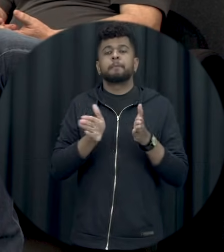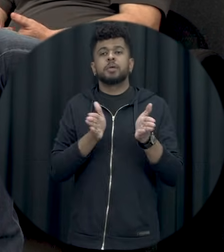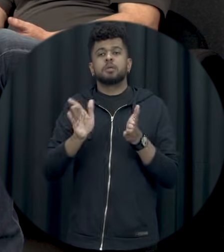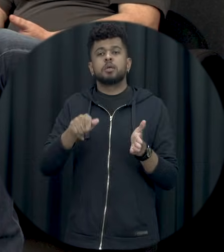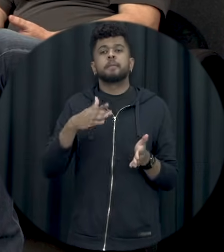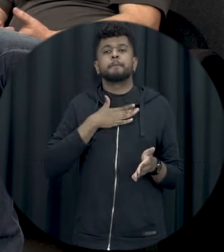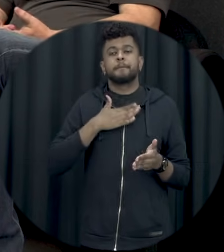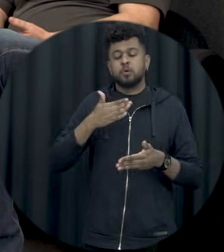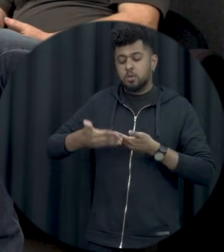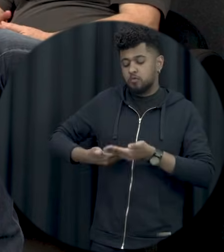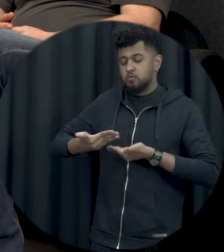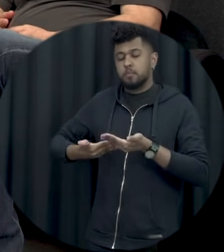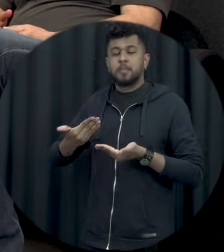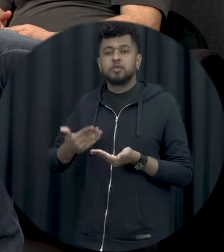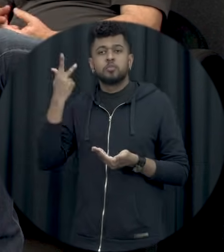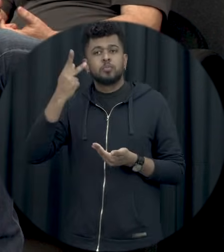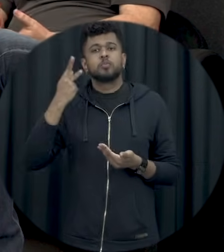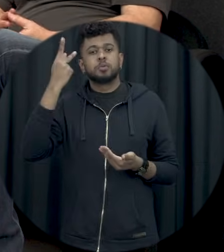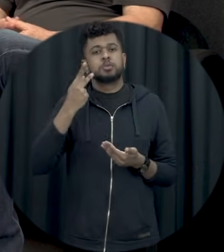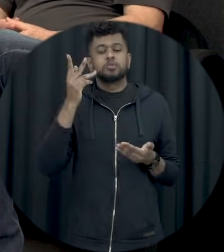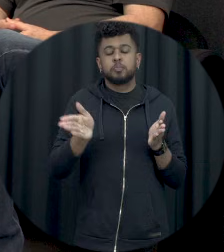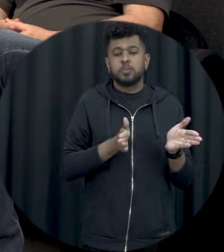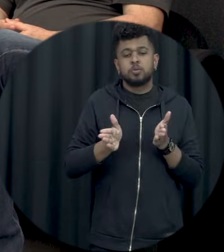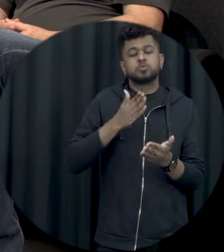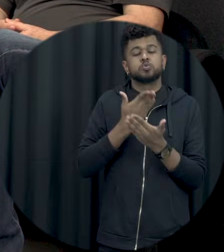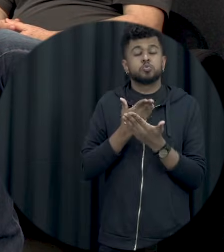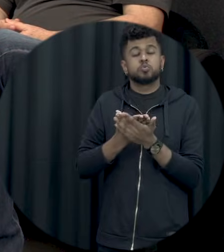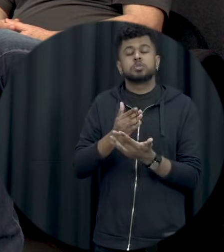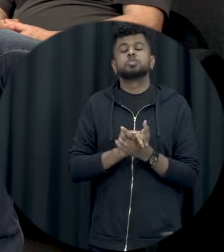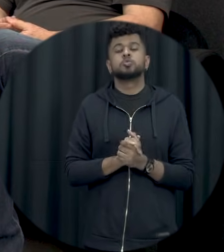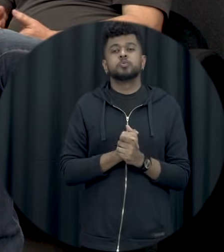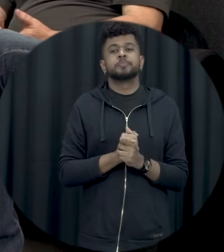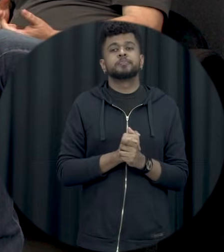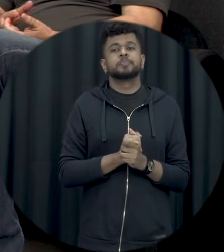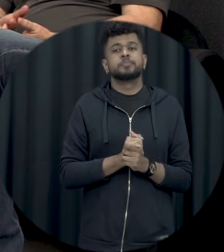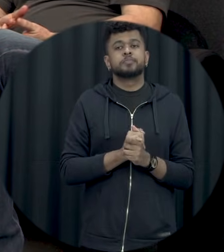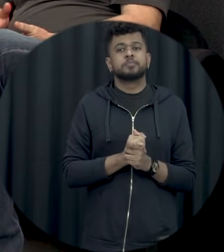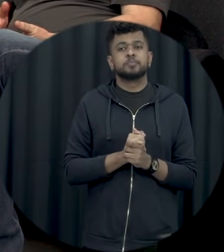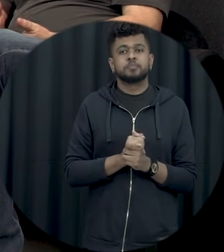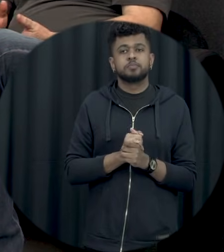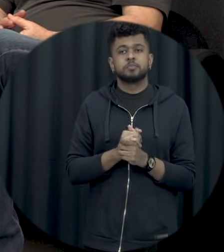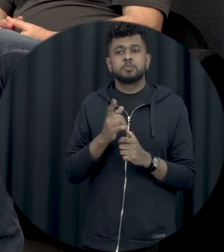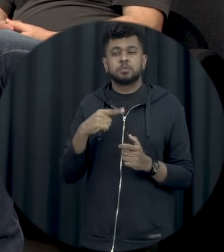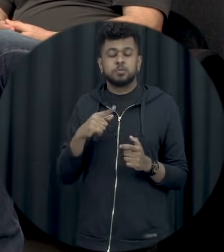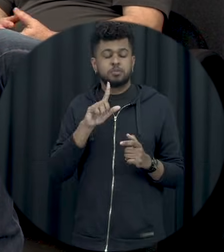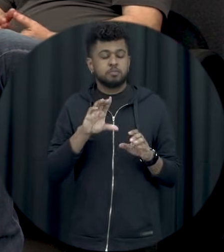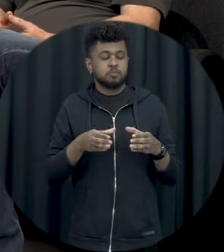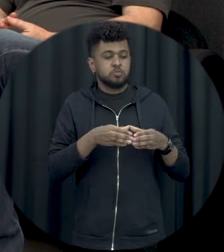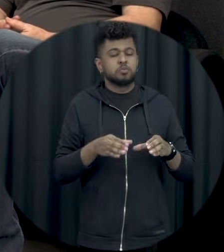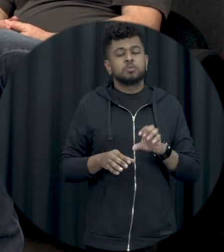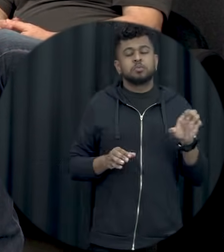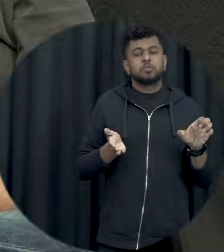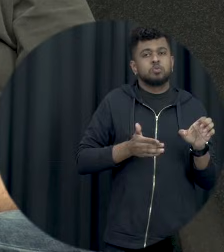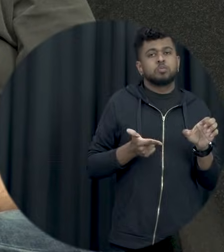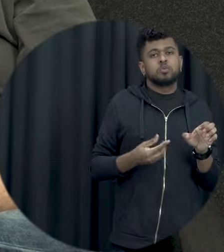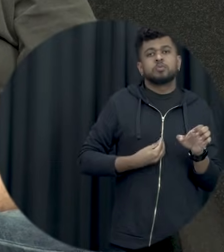meu envolvimento político no movimento estudantil, com um partido da esquerda que hoje não existe mais, né, depois da